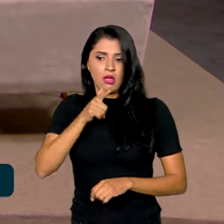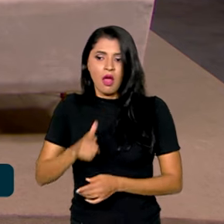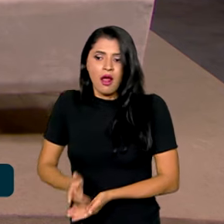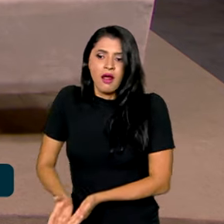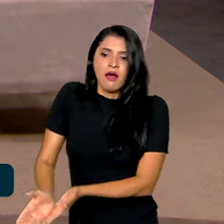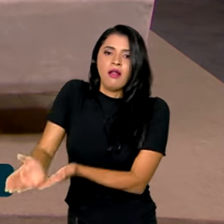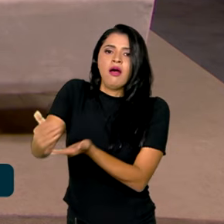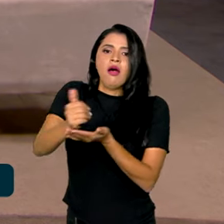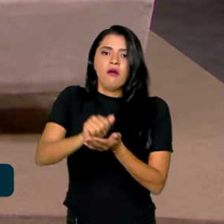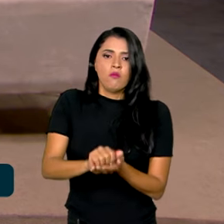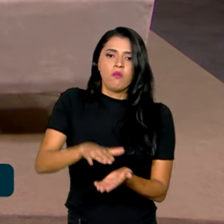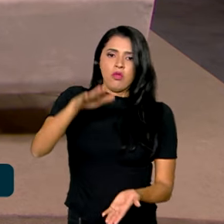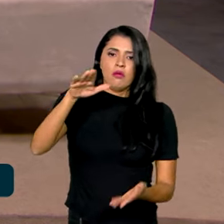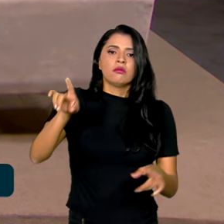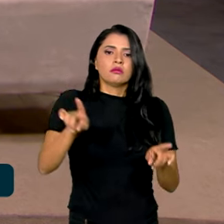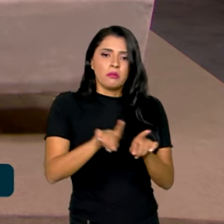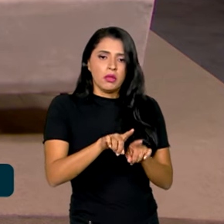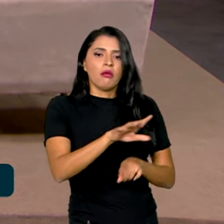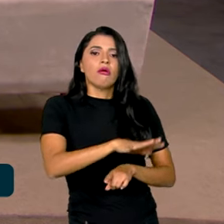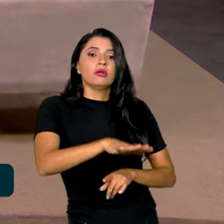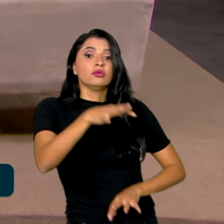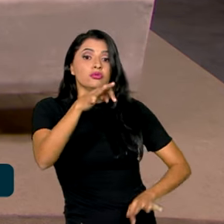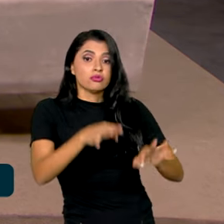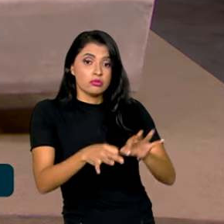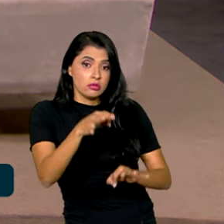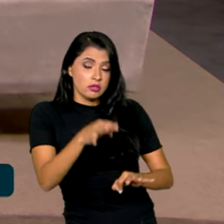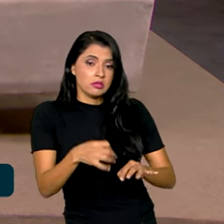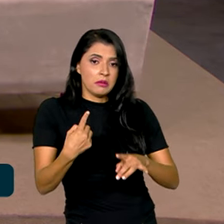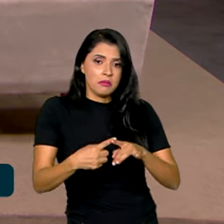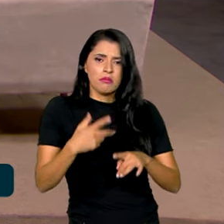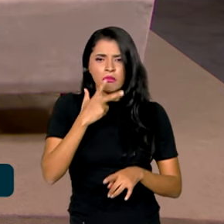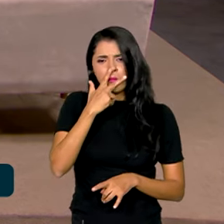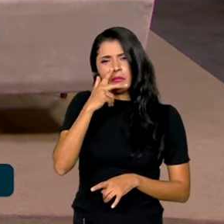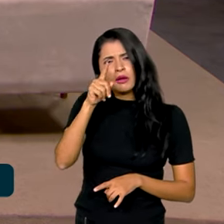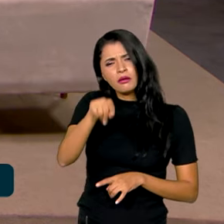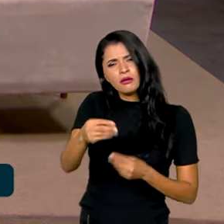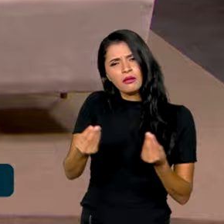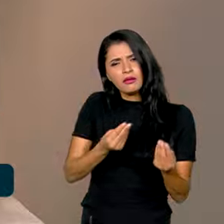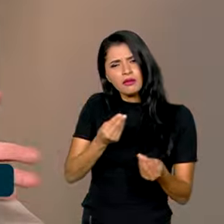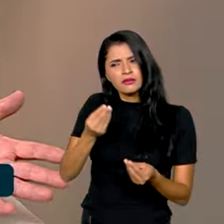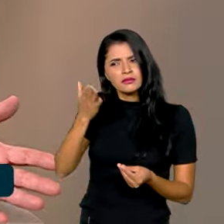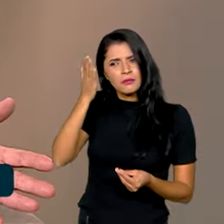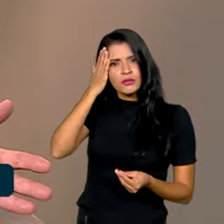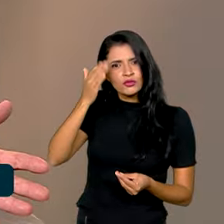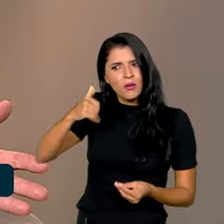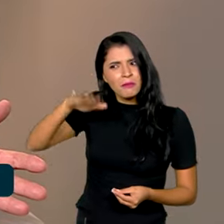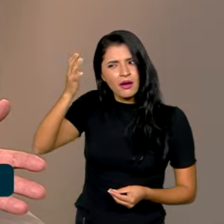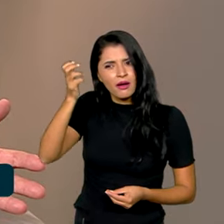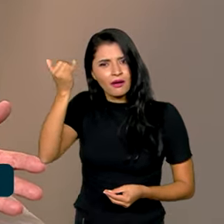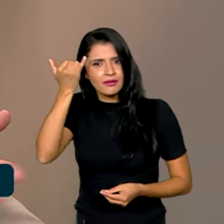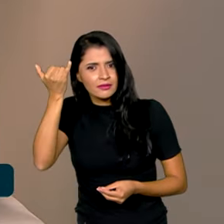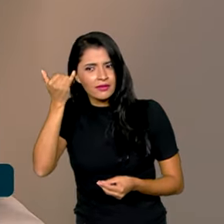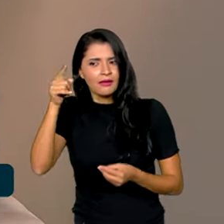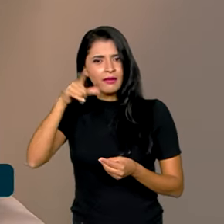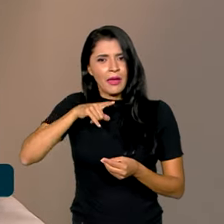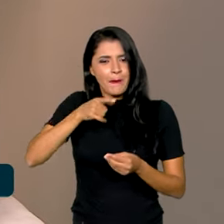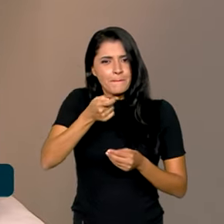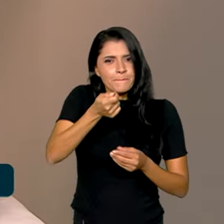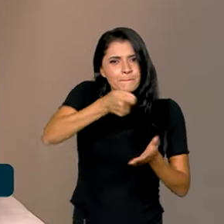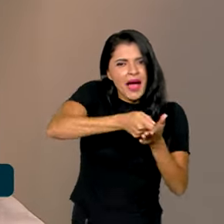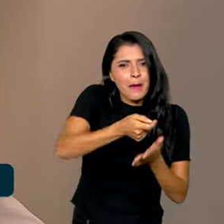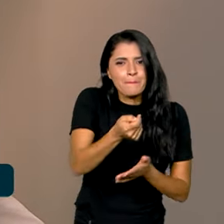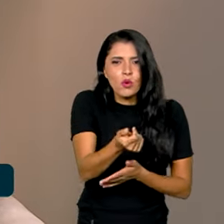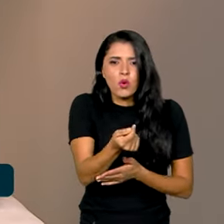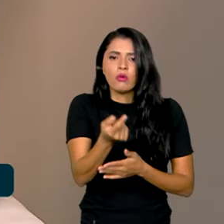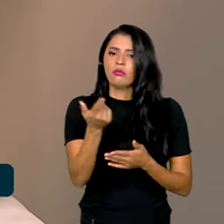arrecadação. Mas tem a questão da justiça também, porque parece que quem conhece mais, quem sabe mais, acaba pagando menos imposto. Então, o imposto tem que